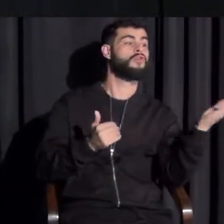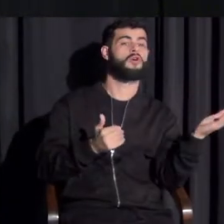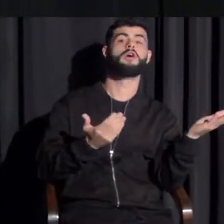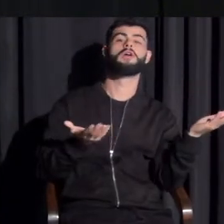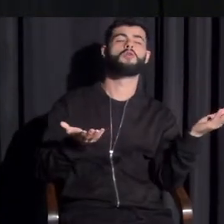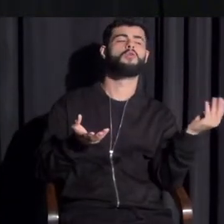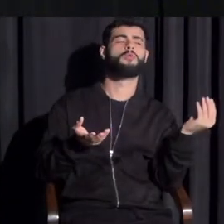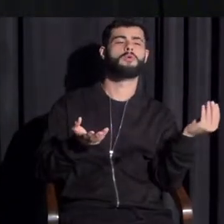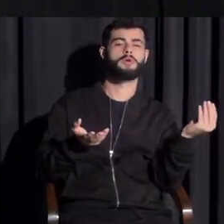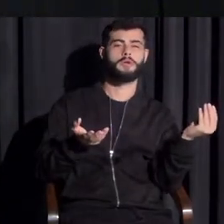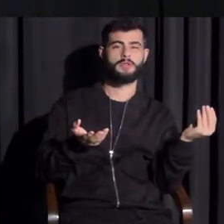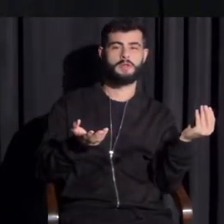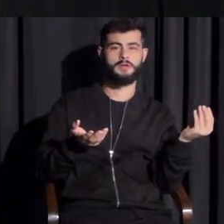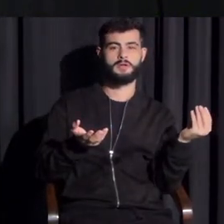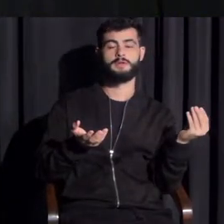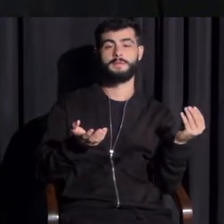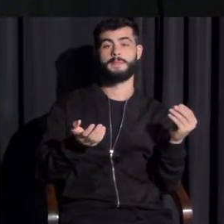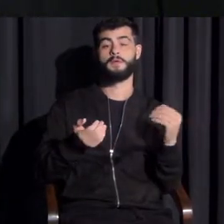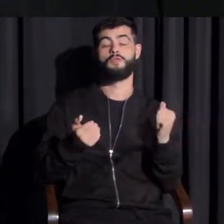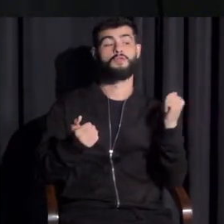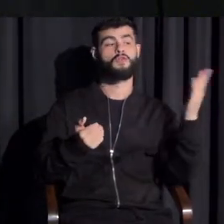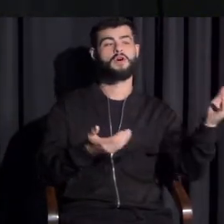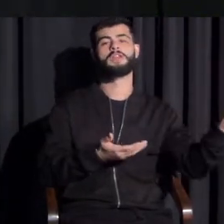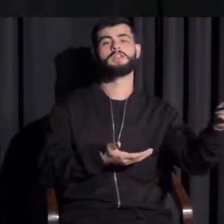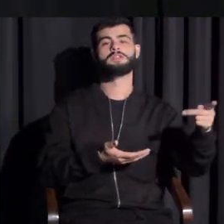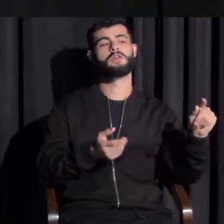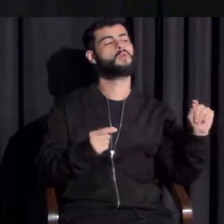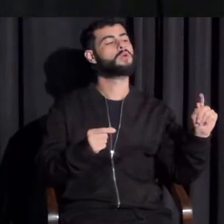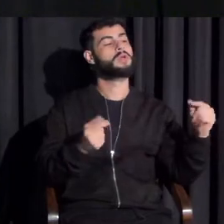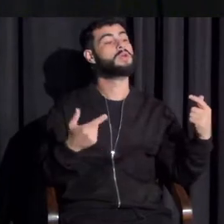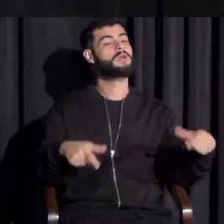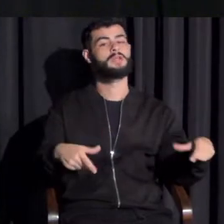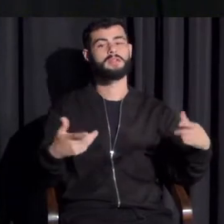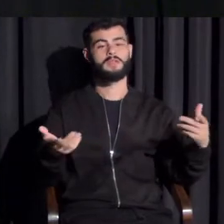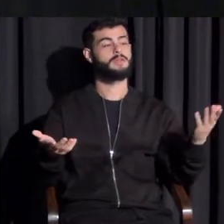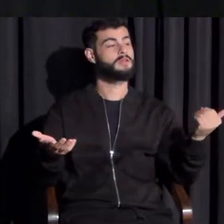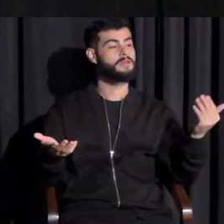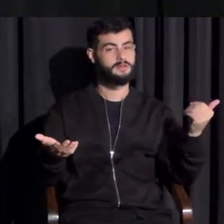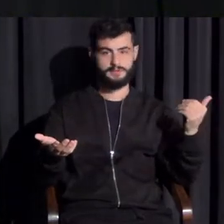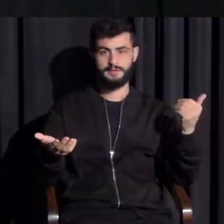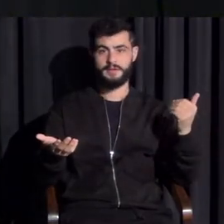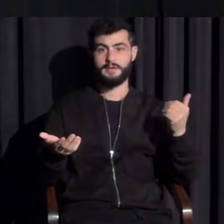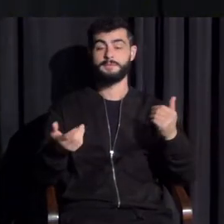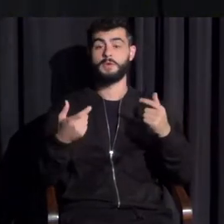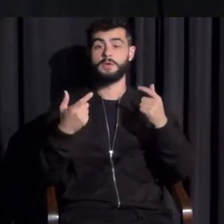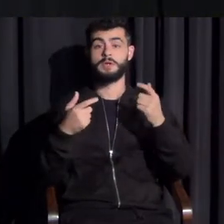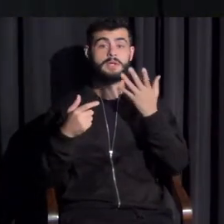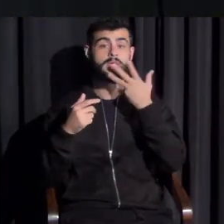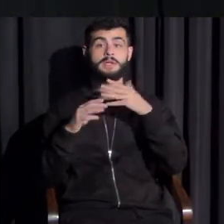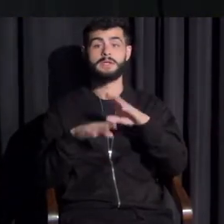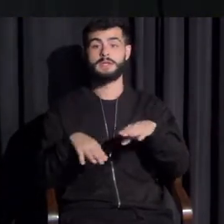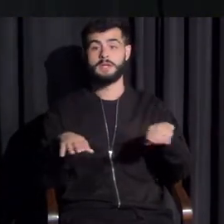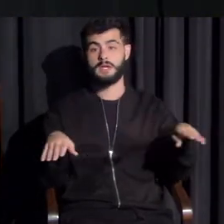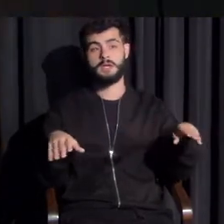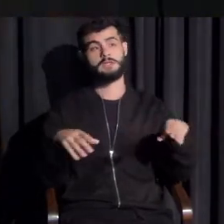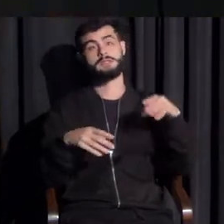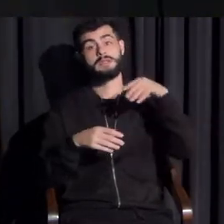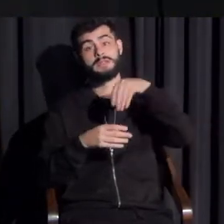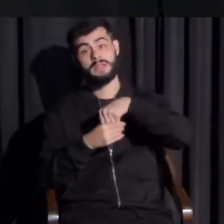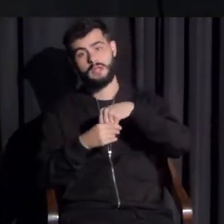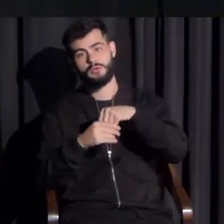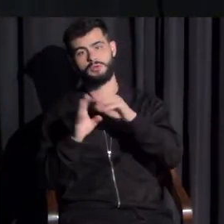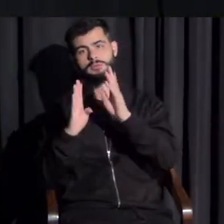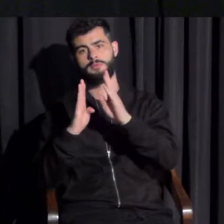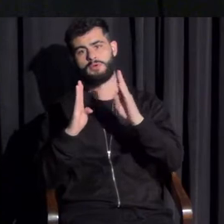os desenhos das crianças do portão para fora? Né? Cadê os desenhos das crianças dentro da biblioteca e